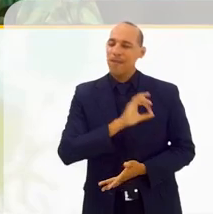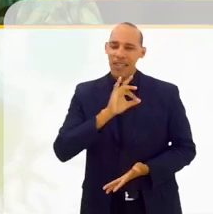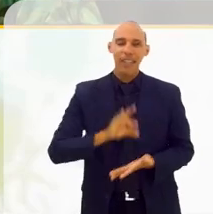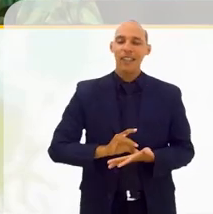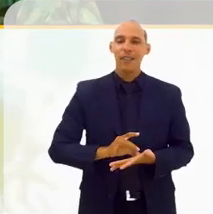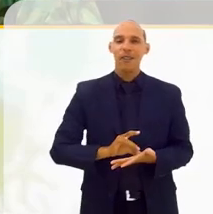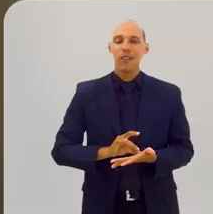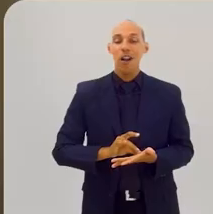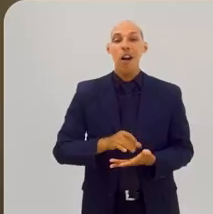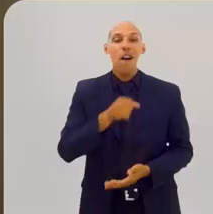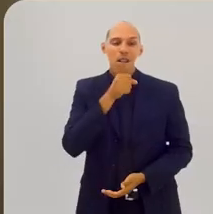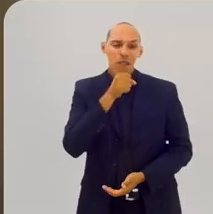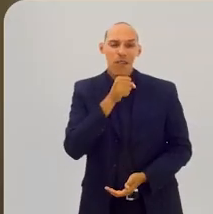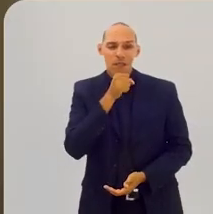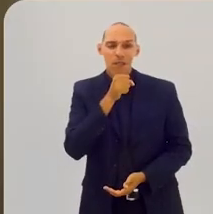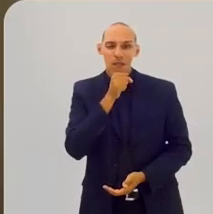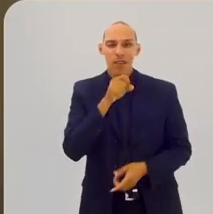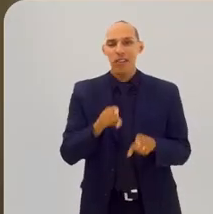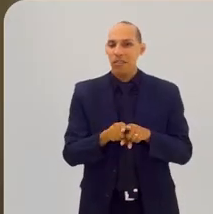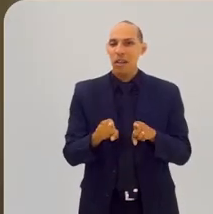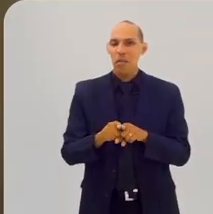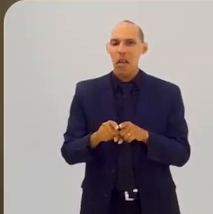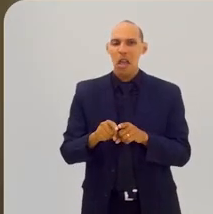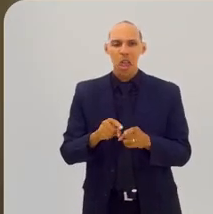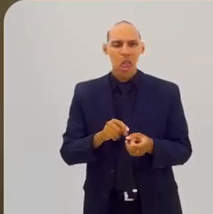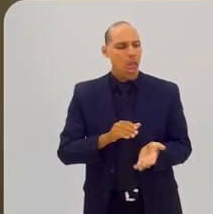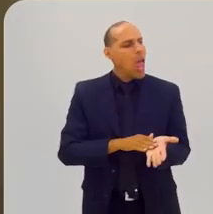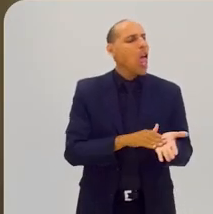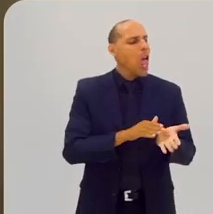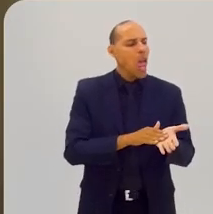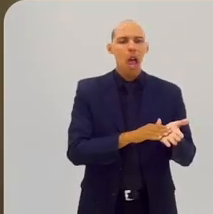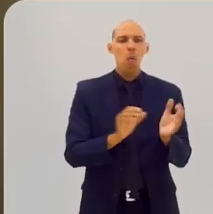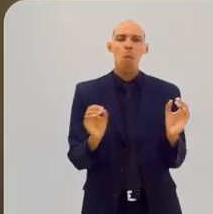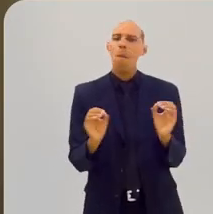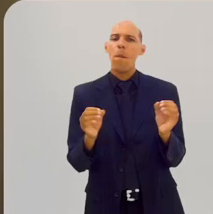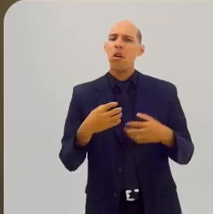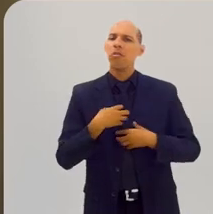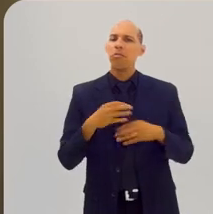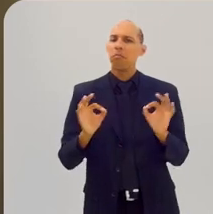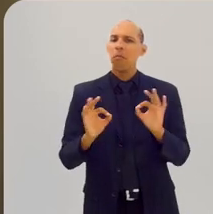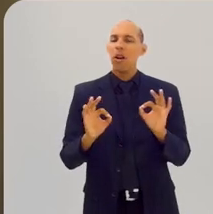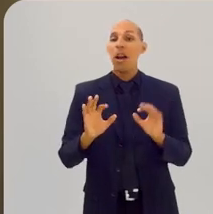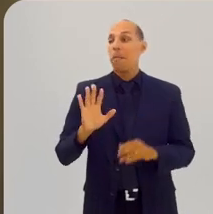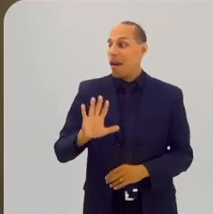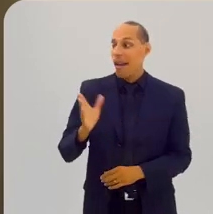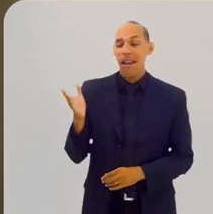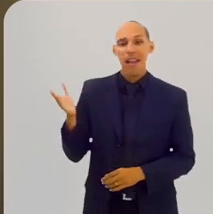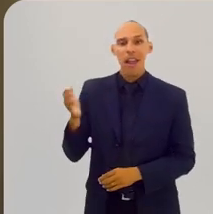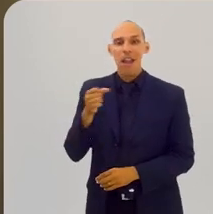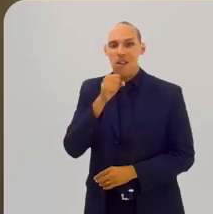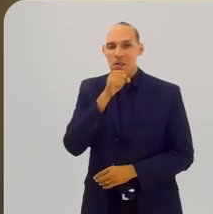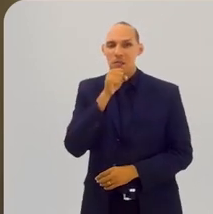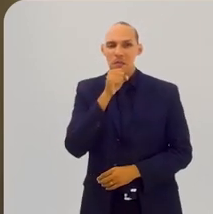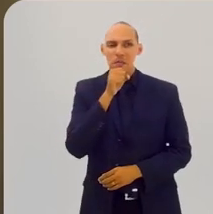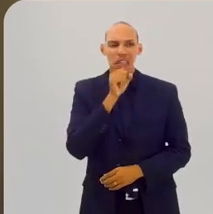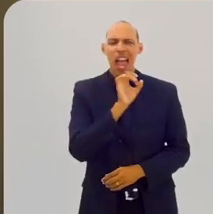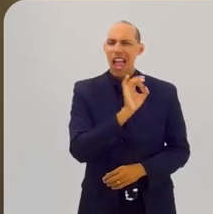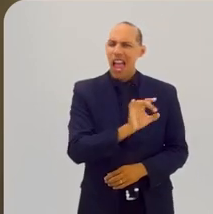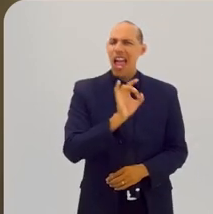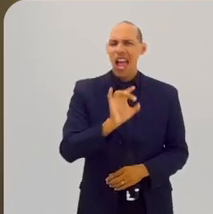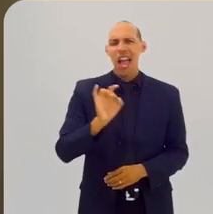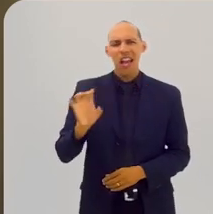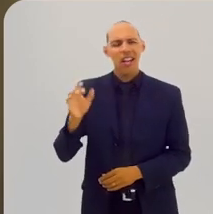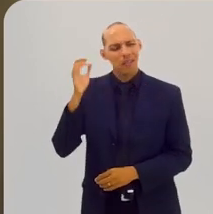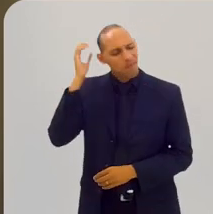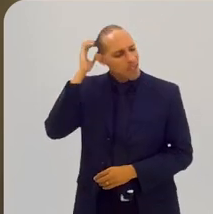que com os meus avós minha avó também materna nunca senti cobrança de nada sempre agora com meu avô eu acho que cada